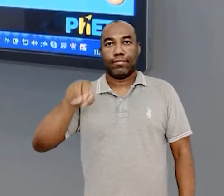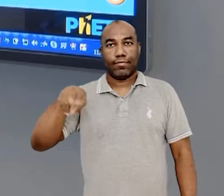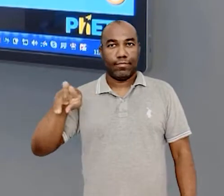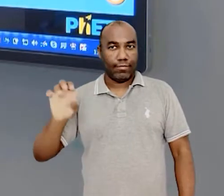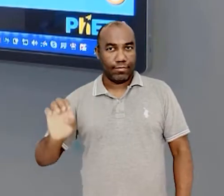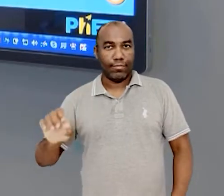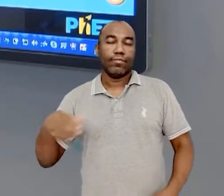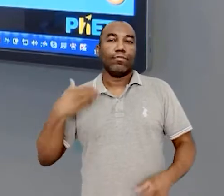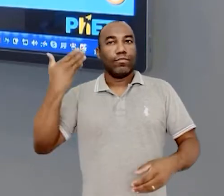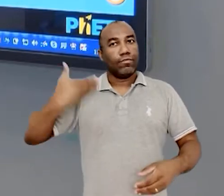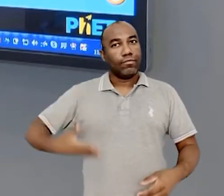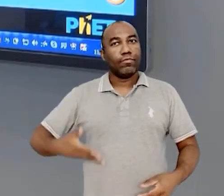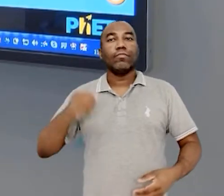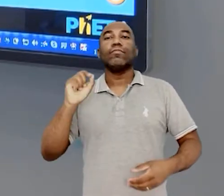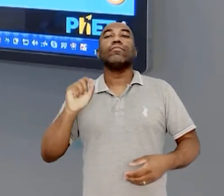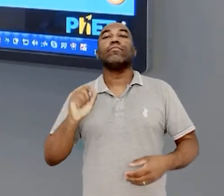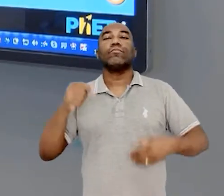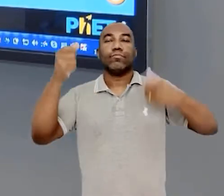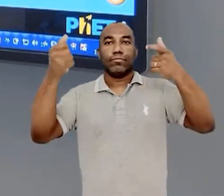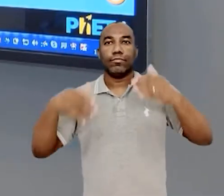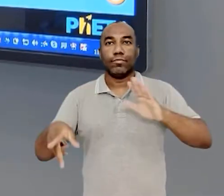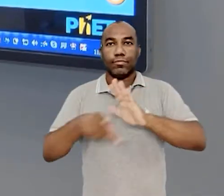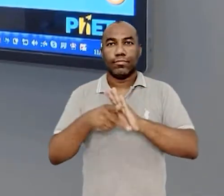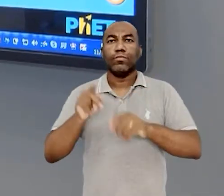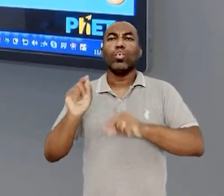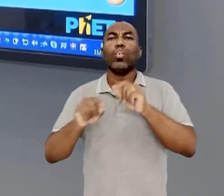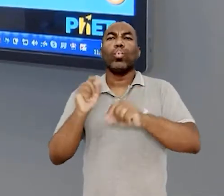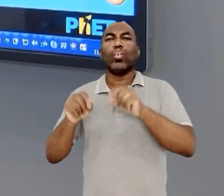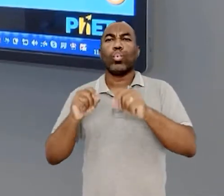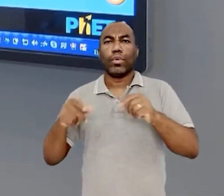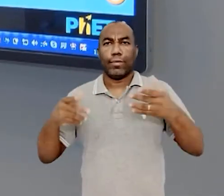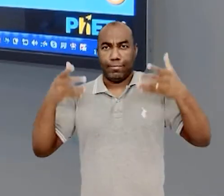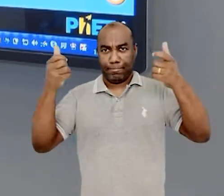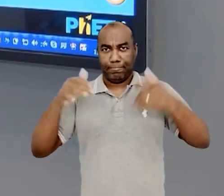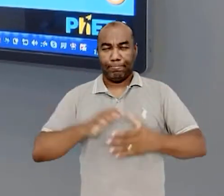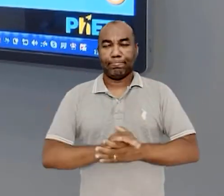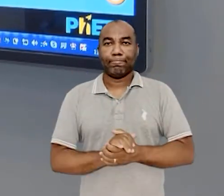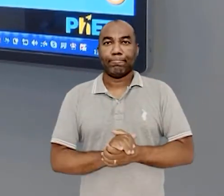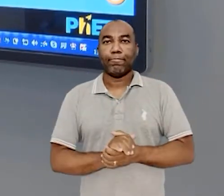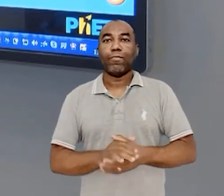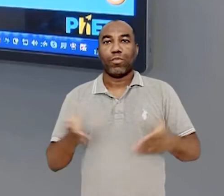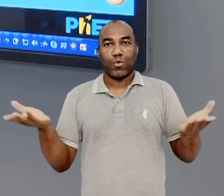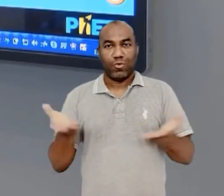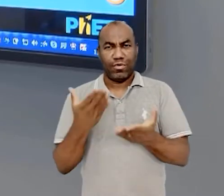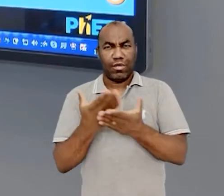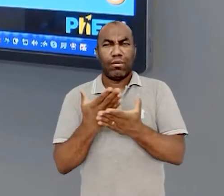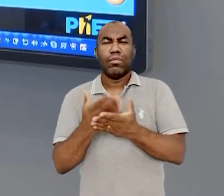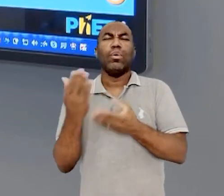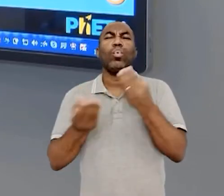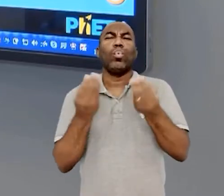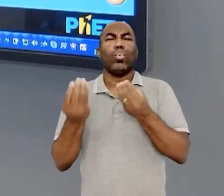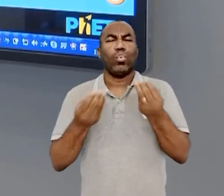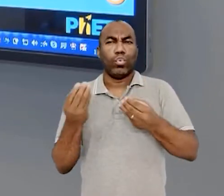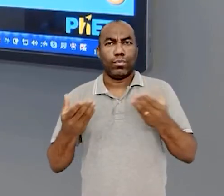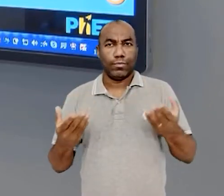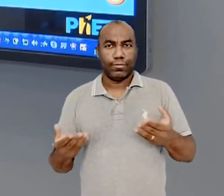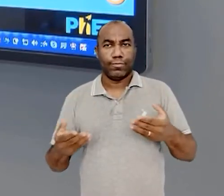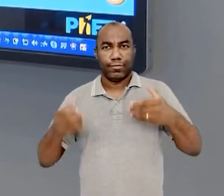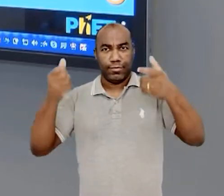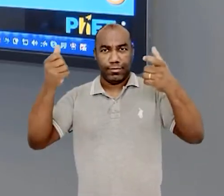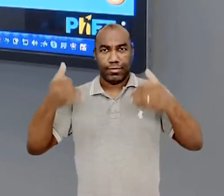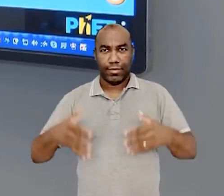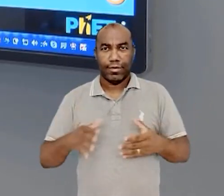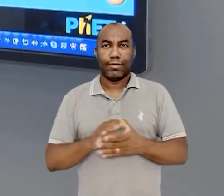nesse momento um pouco sobre circuitos elétricos. Veja bem, essa aula ela tem uma